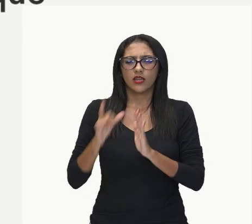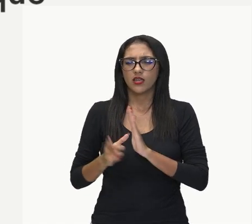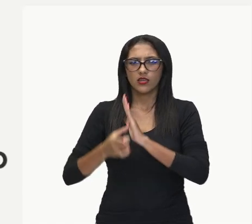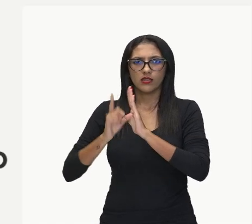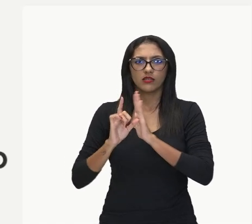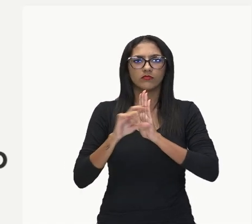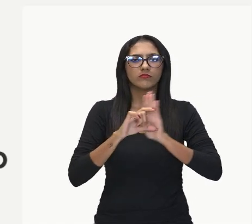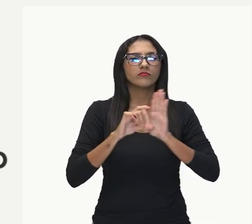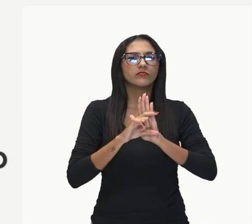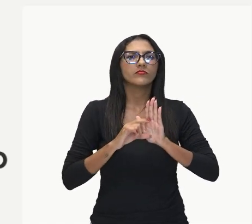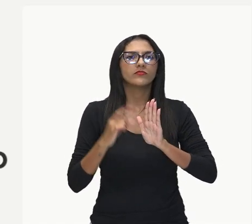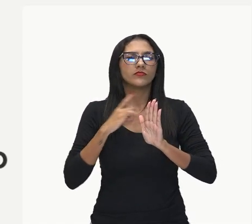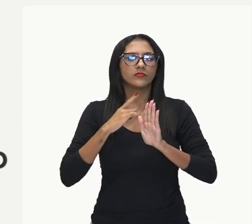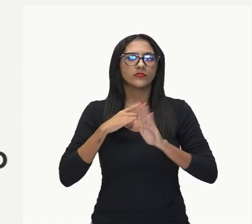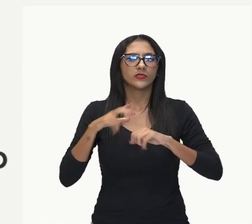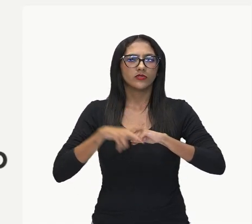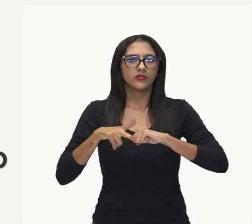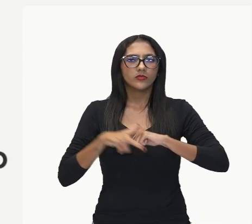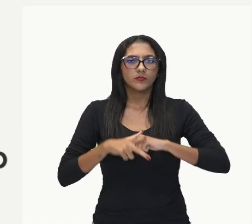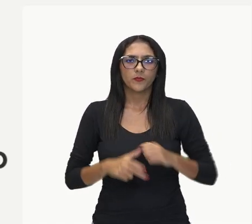falou, certo? Agora,